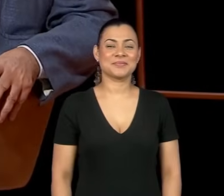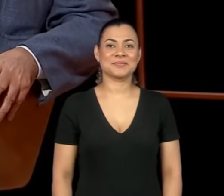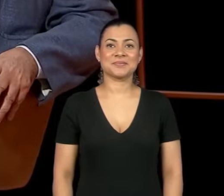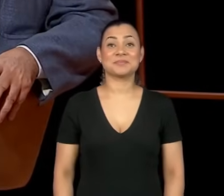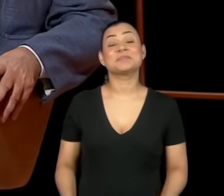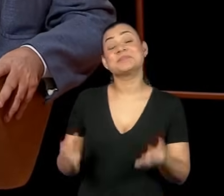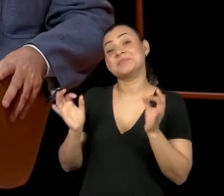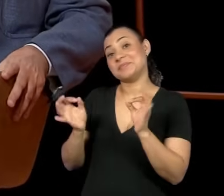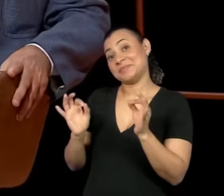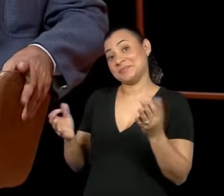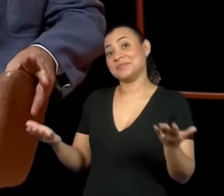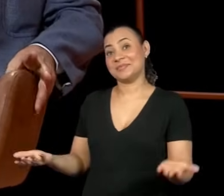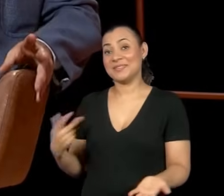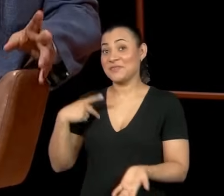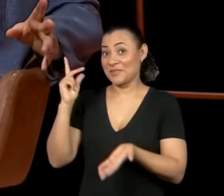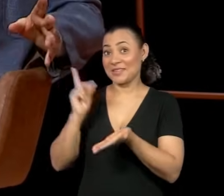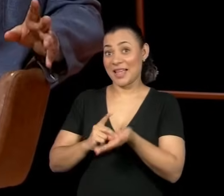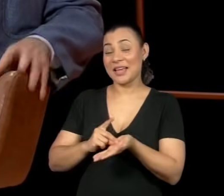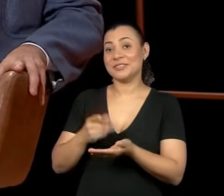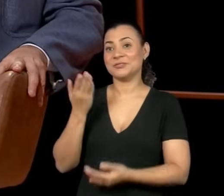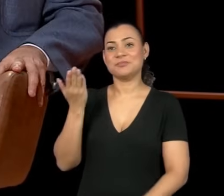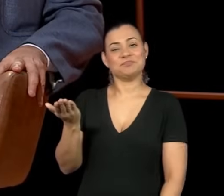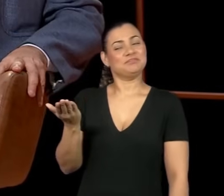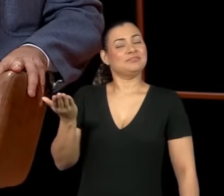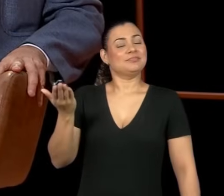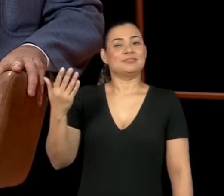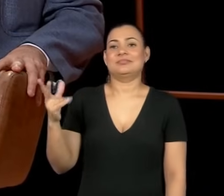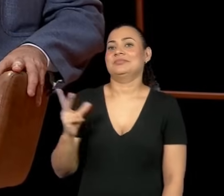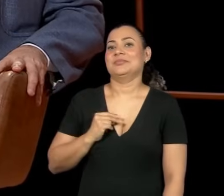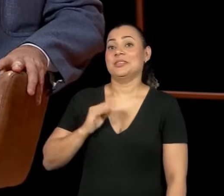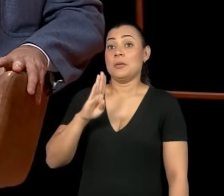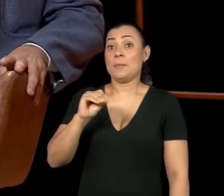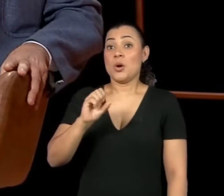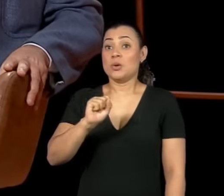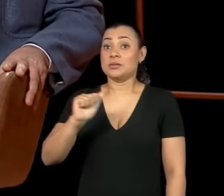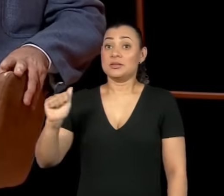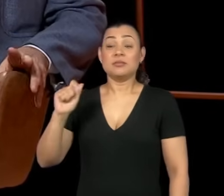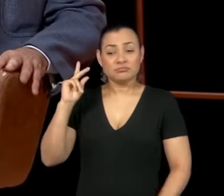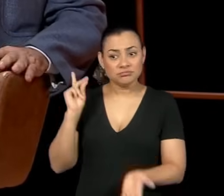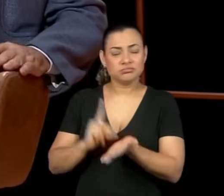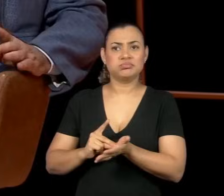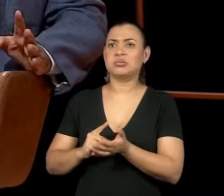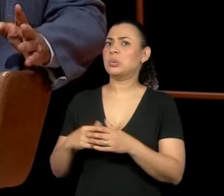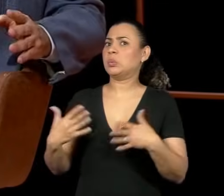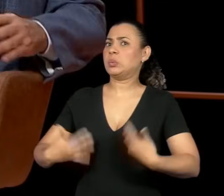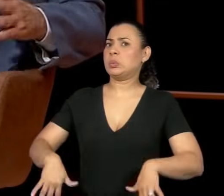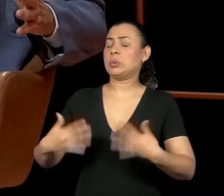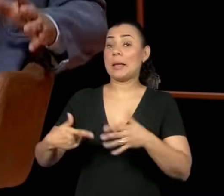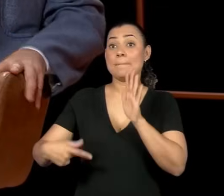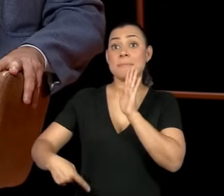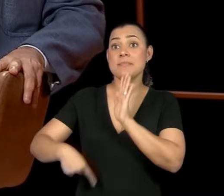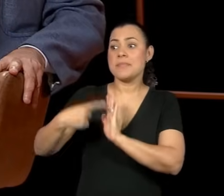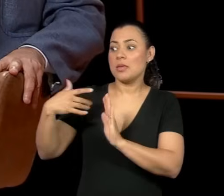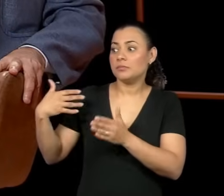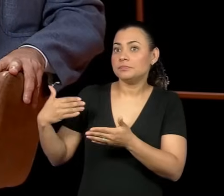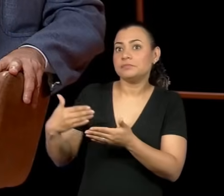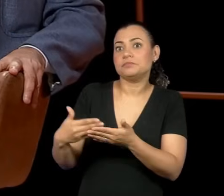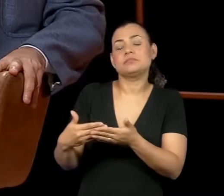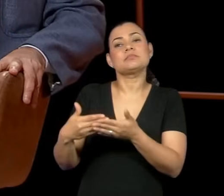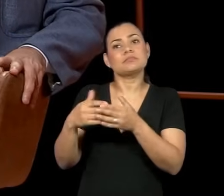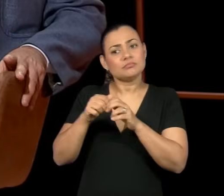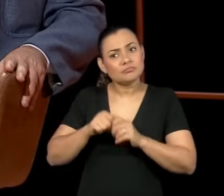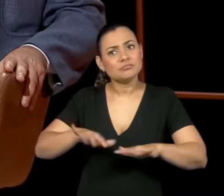Na verdade, o Armando, essa figura, né? Que a Bossa Nova deve muito, foi um dos pioneiros e um dos